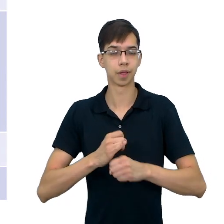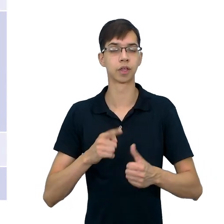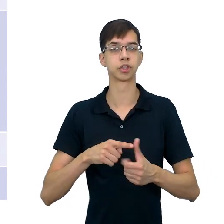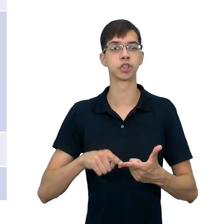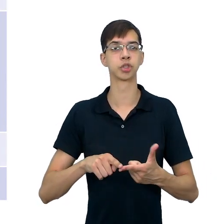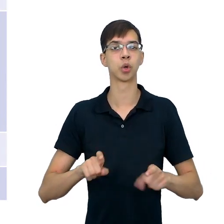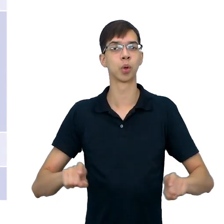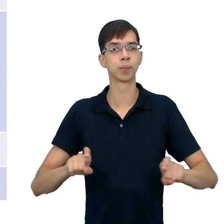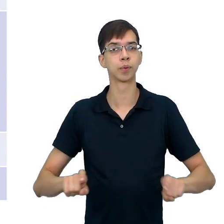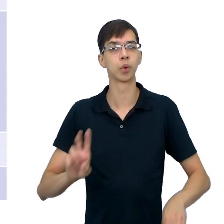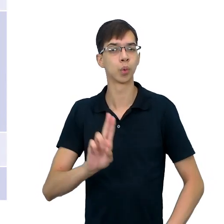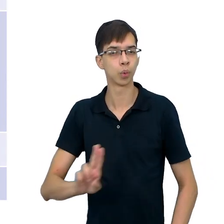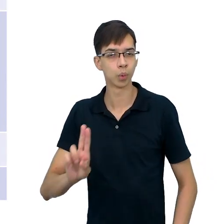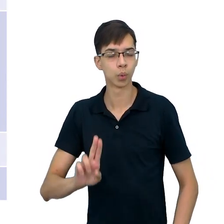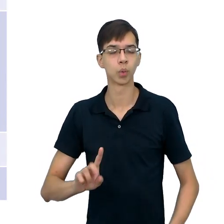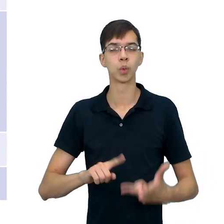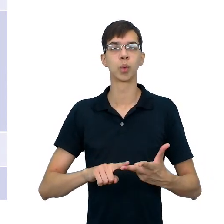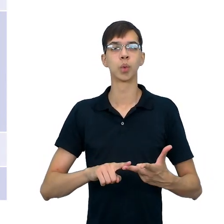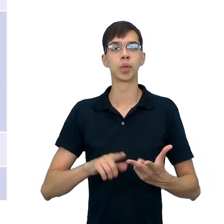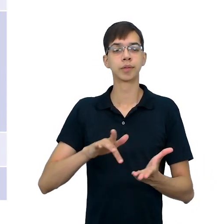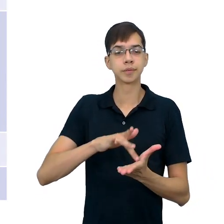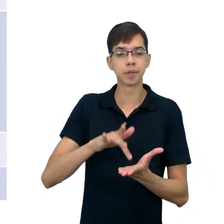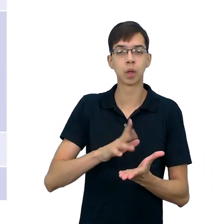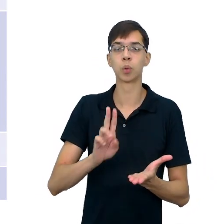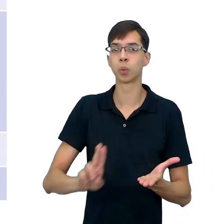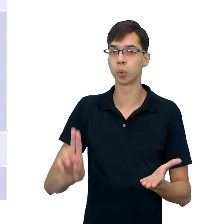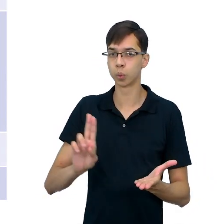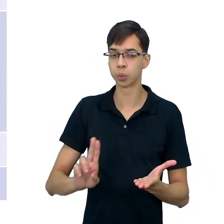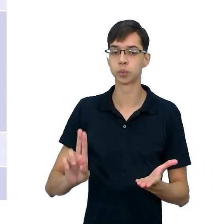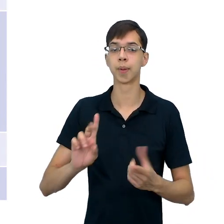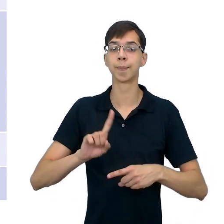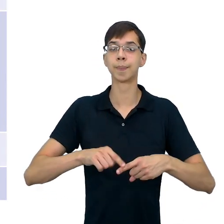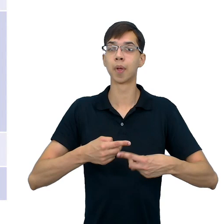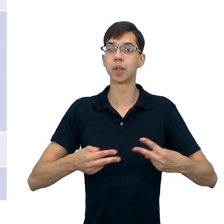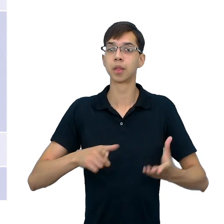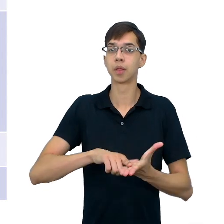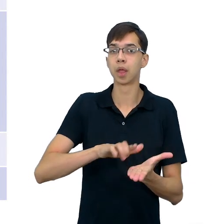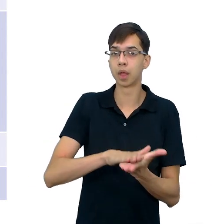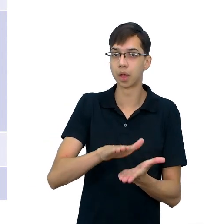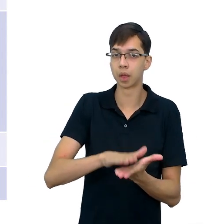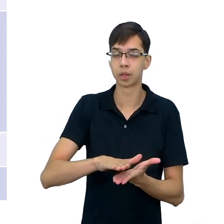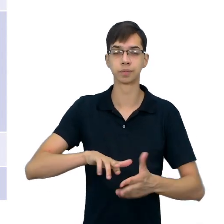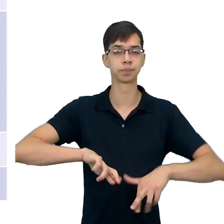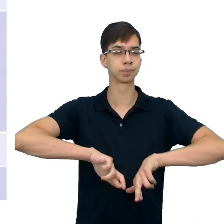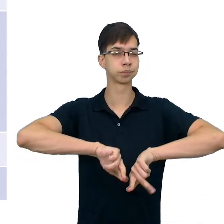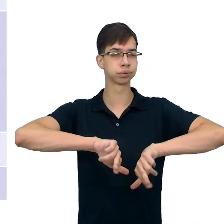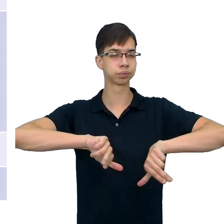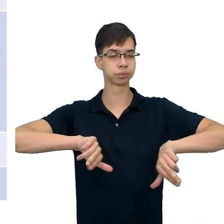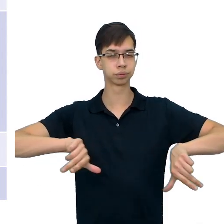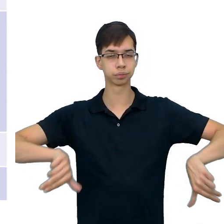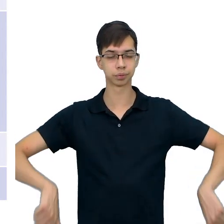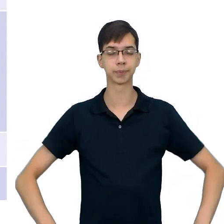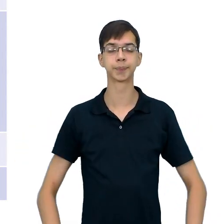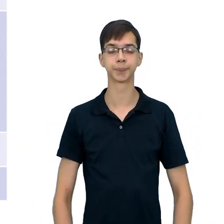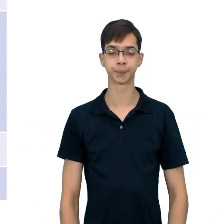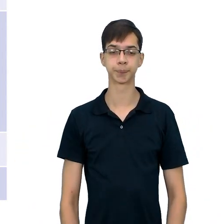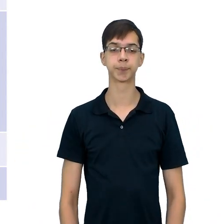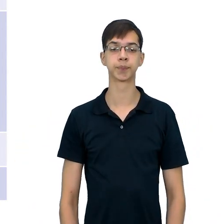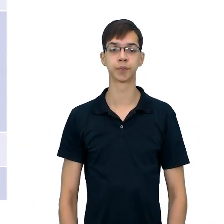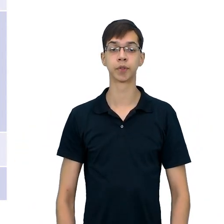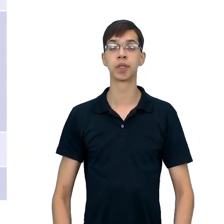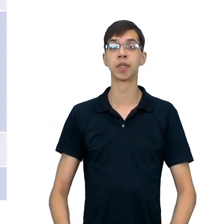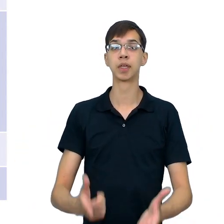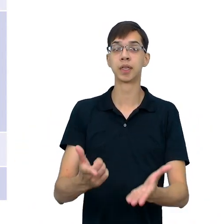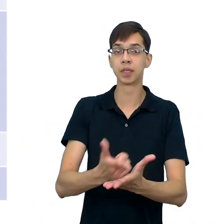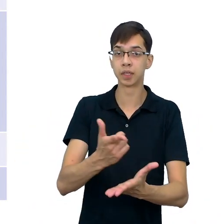computador, na utilização de celulares e também aí em materiais impressos, né? Uma estação aí, ela pode contemplar aí livros,